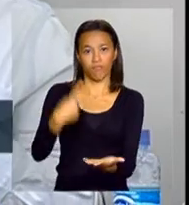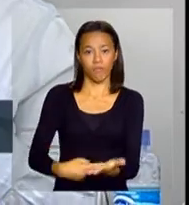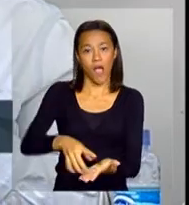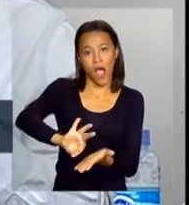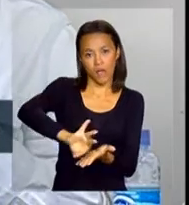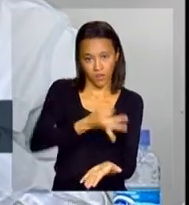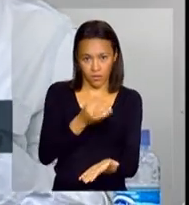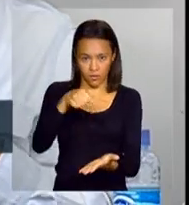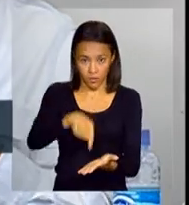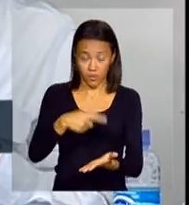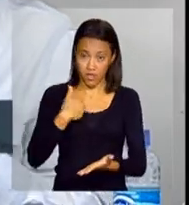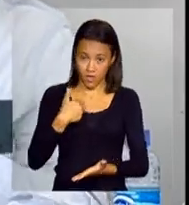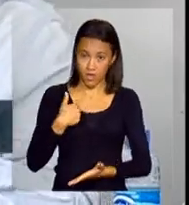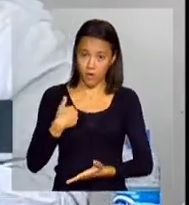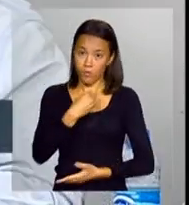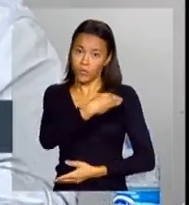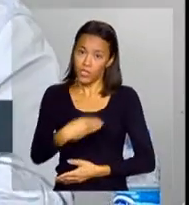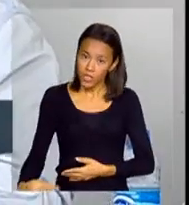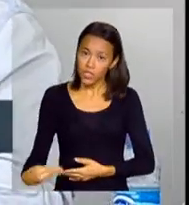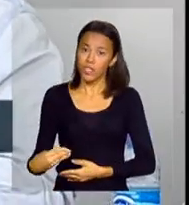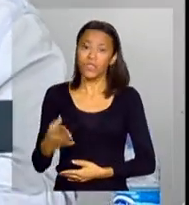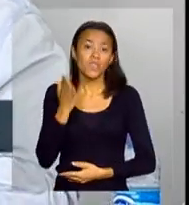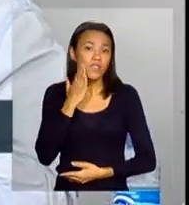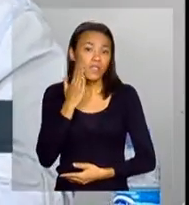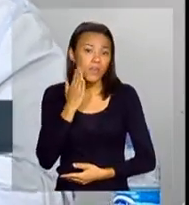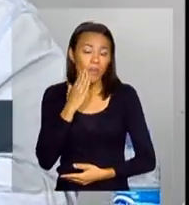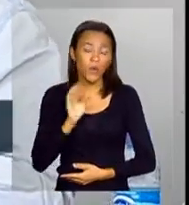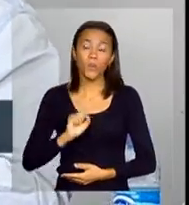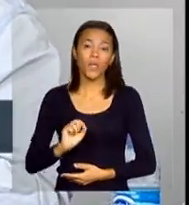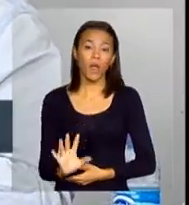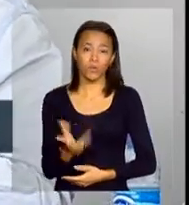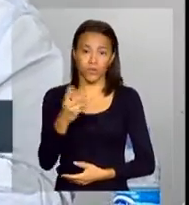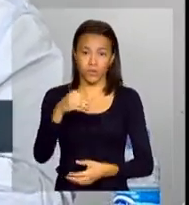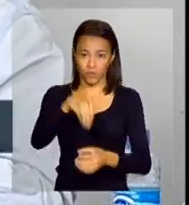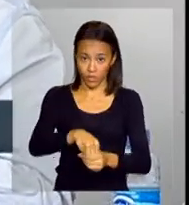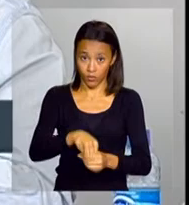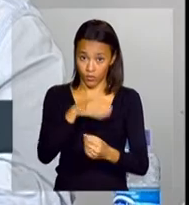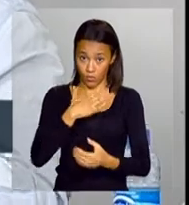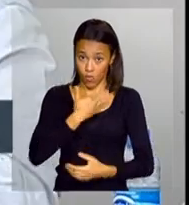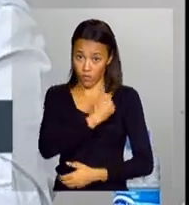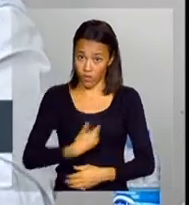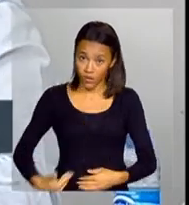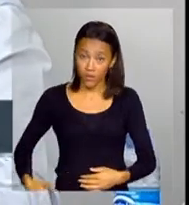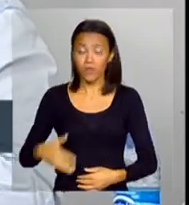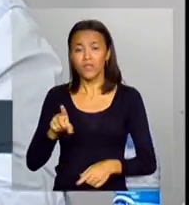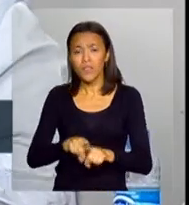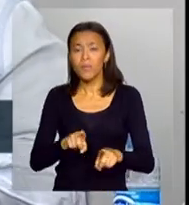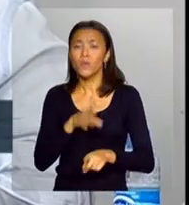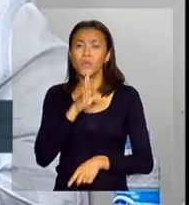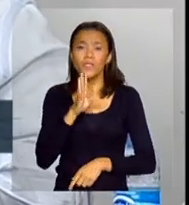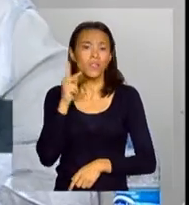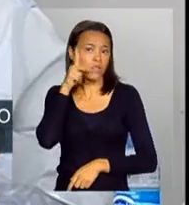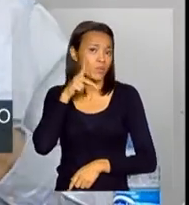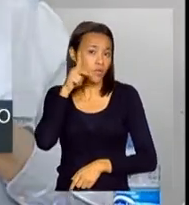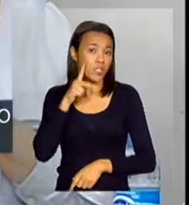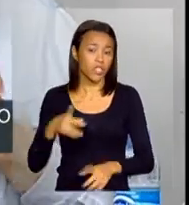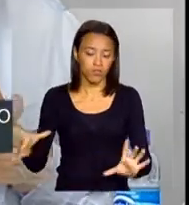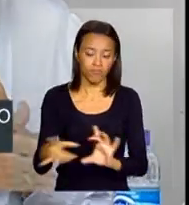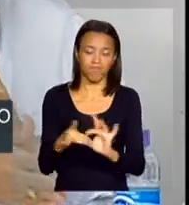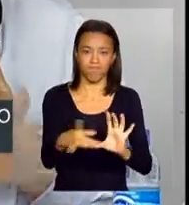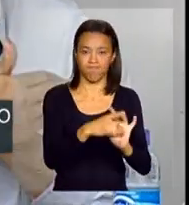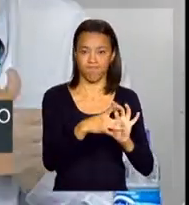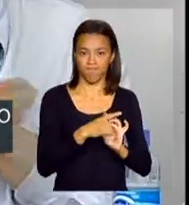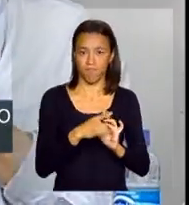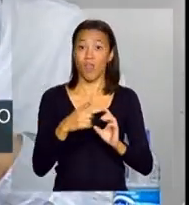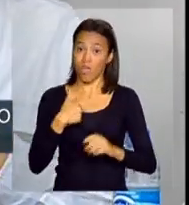de Meio Ambiente, eu tenho um papel de ter interlocução formal dentro do governo com os meus amigos ministros, com as políticas públicas que interagem. Então, estou aqui